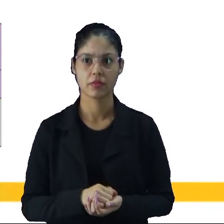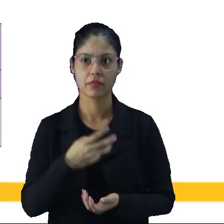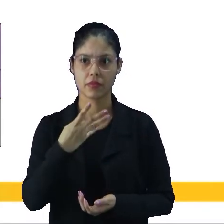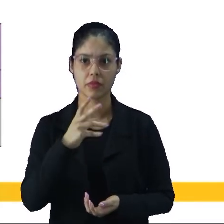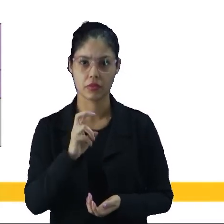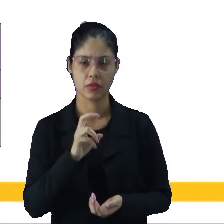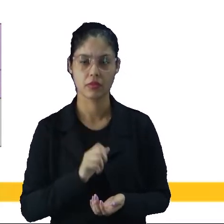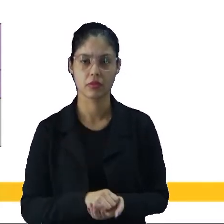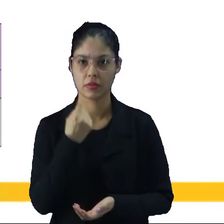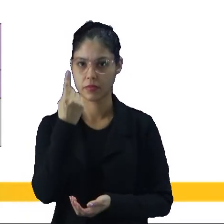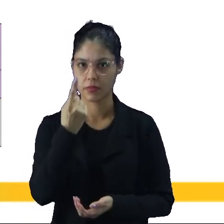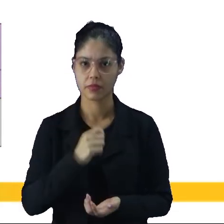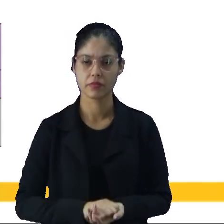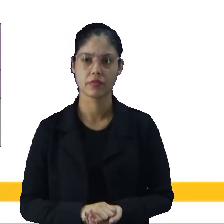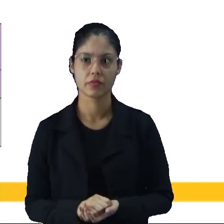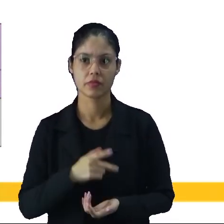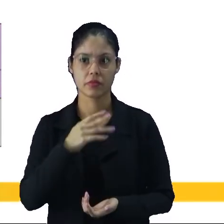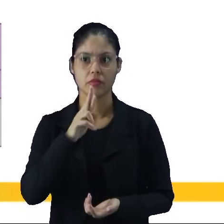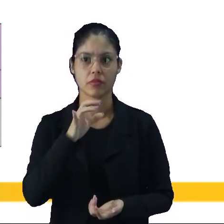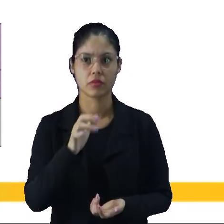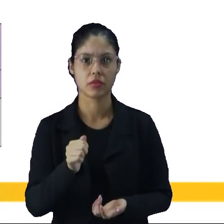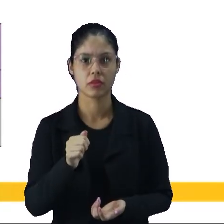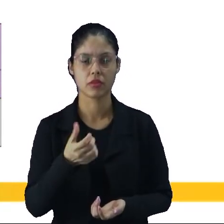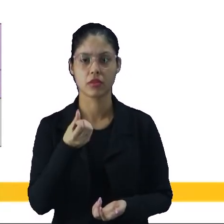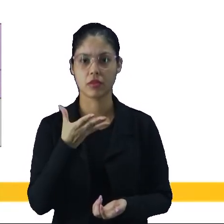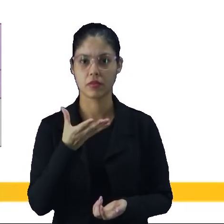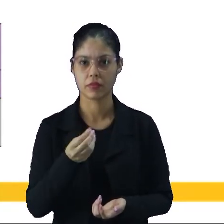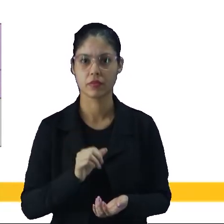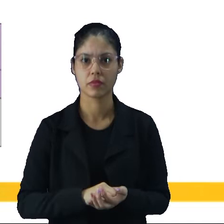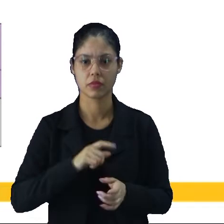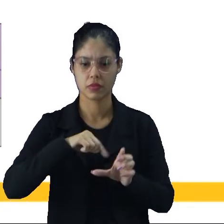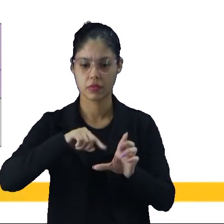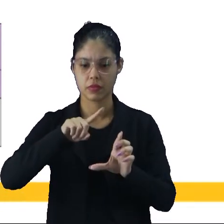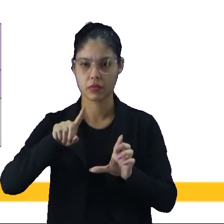de 45 é 1, tangente de 60 é raiz de 3. Isso